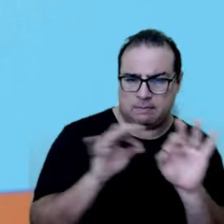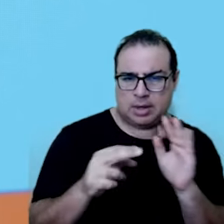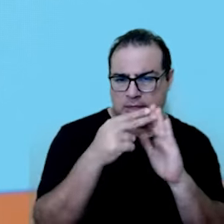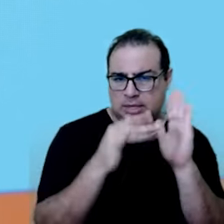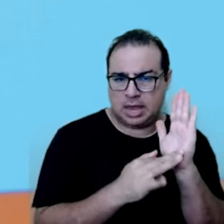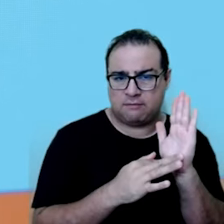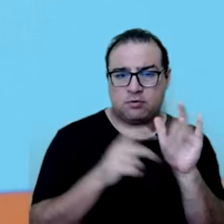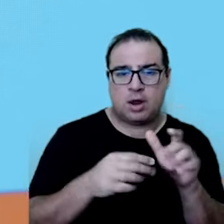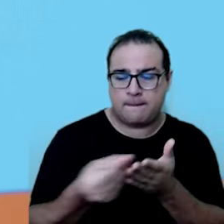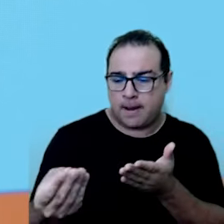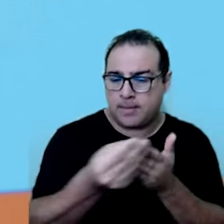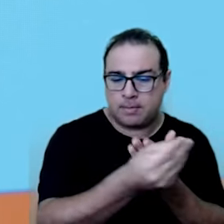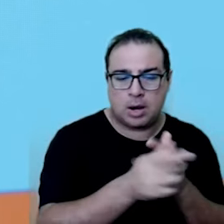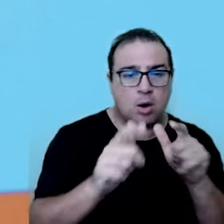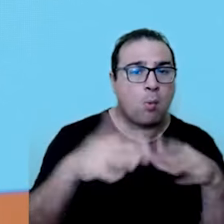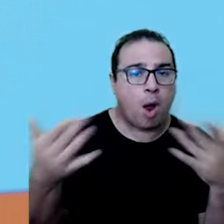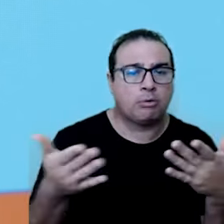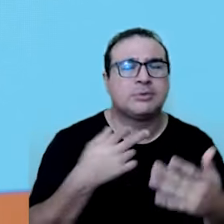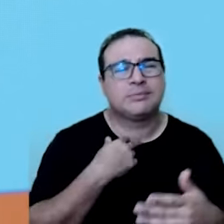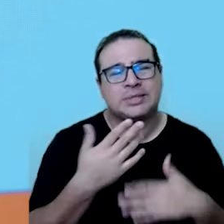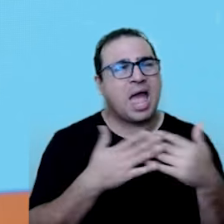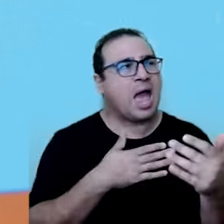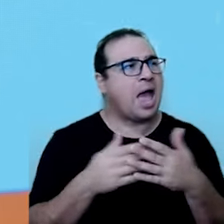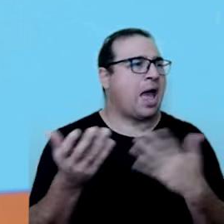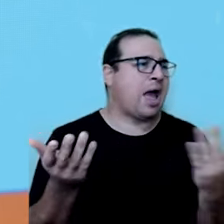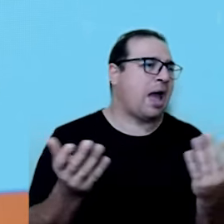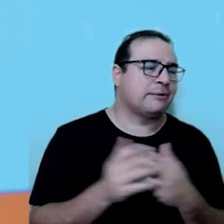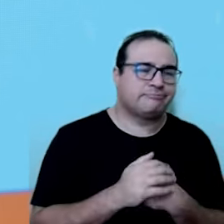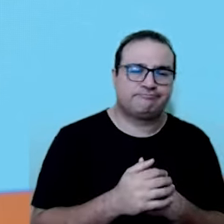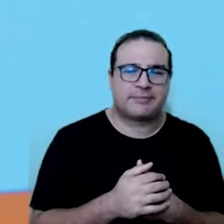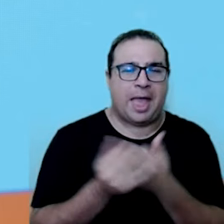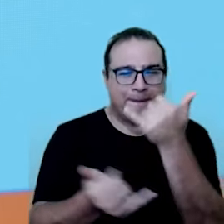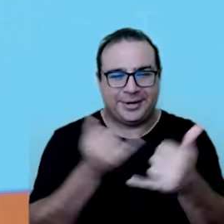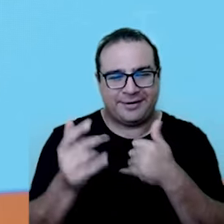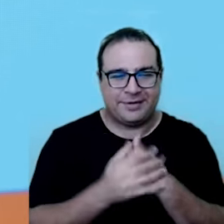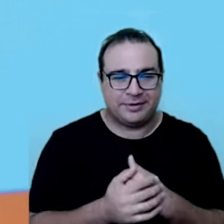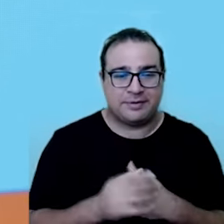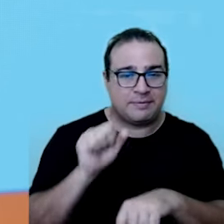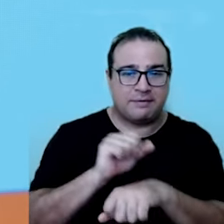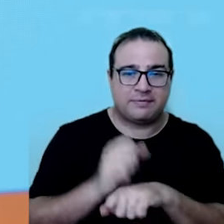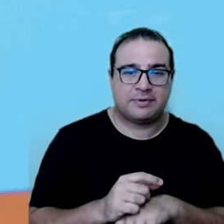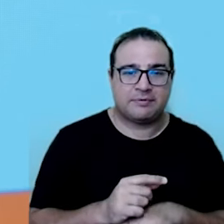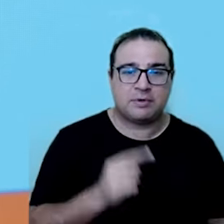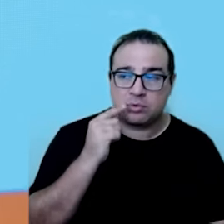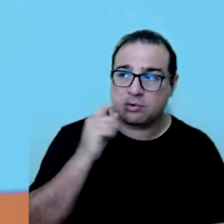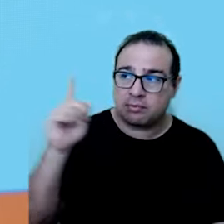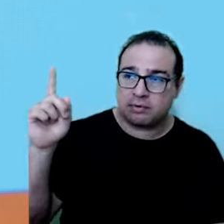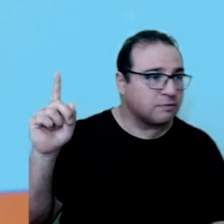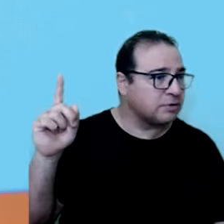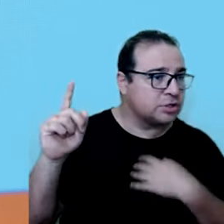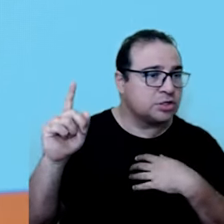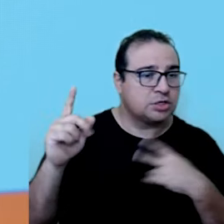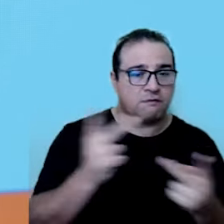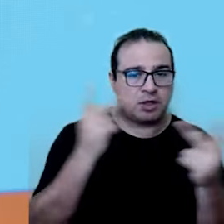nota e onde vai saindo né Não pode ser ah que a gente faz brinca né coloca o dedinho fica esperando para ver o vento para onde vai não